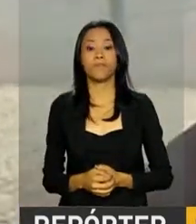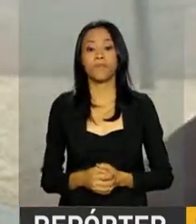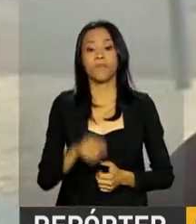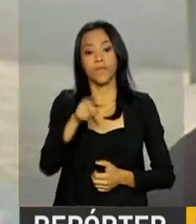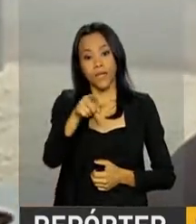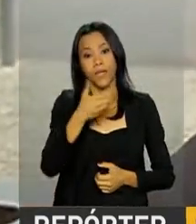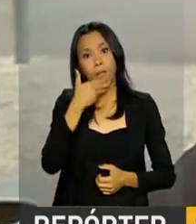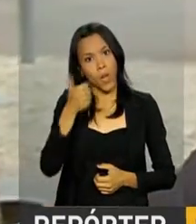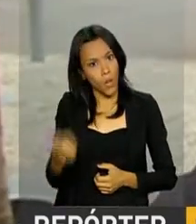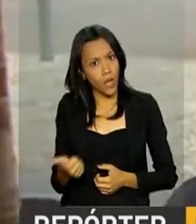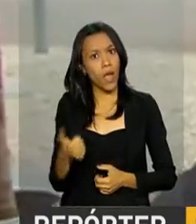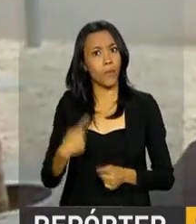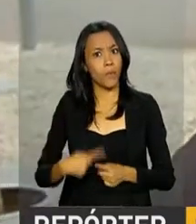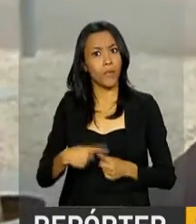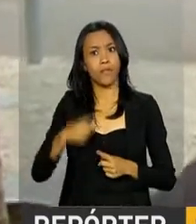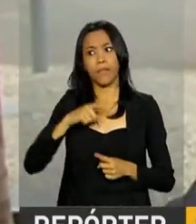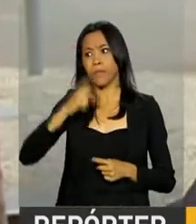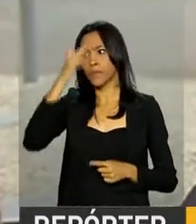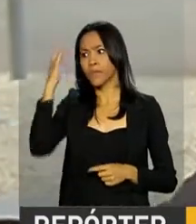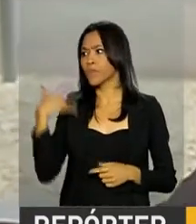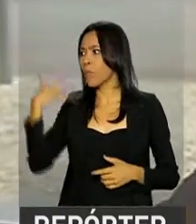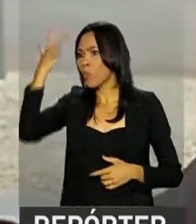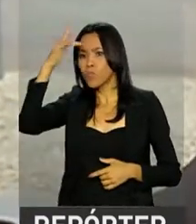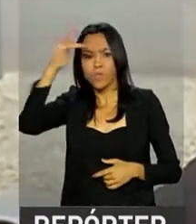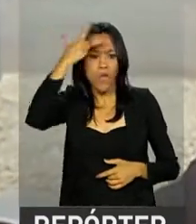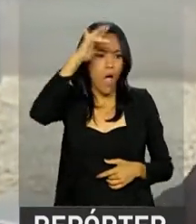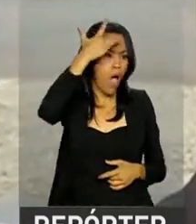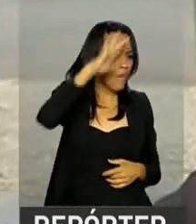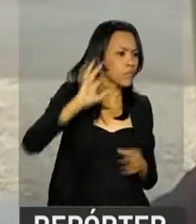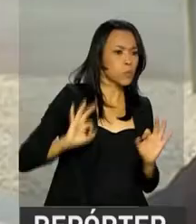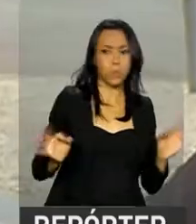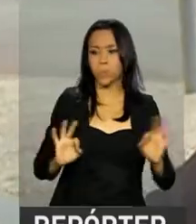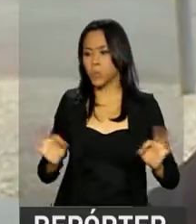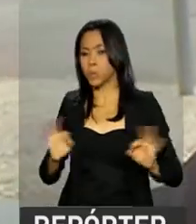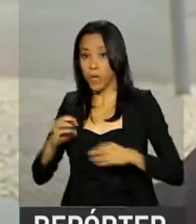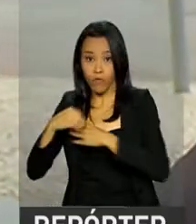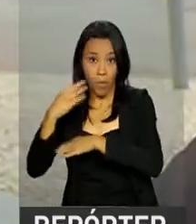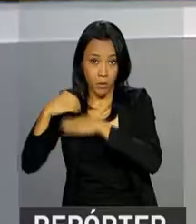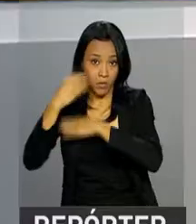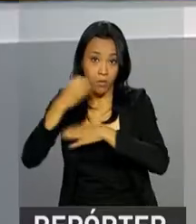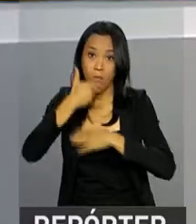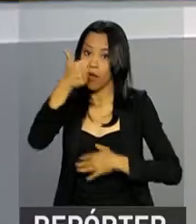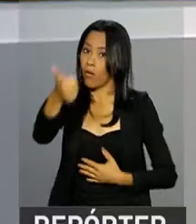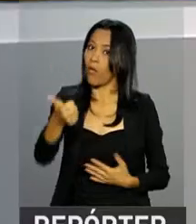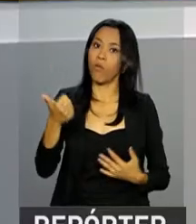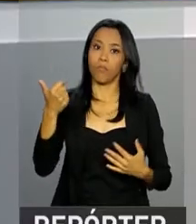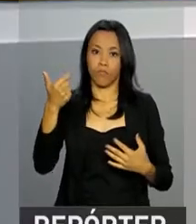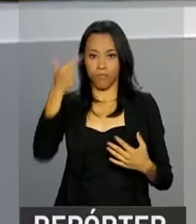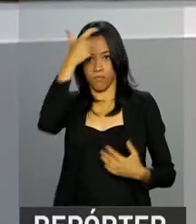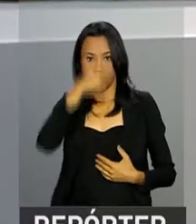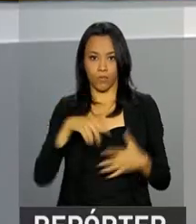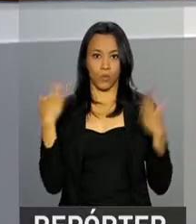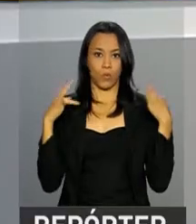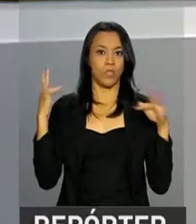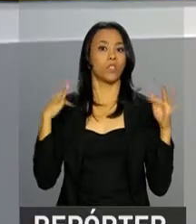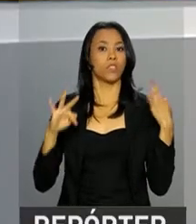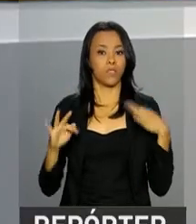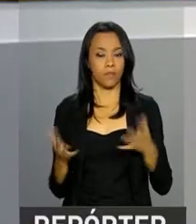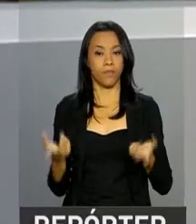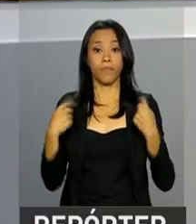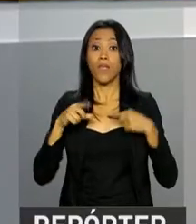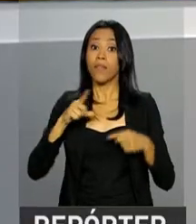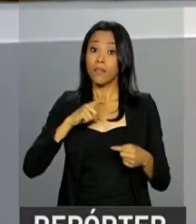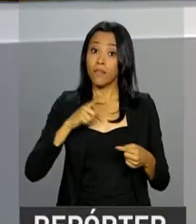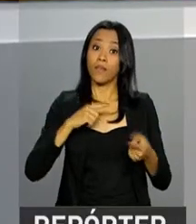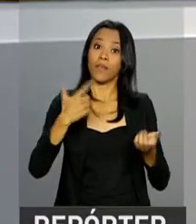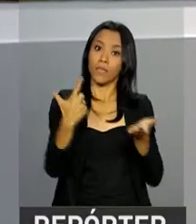né? Porque tem pessoas que chegam muito desinformadas, né? E quanto mais informação para o turista, melhor. Entre as vantagens de guias e